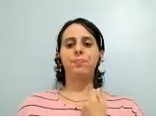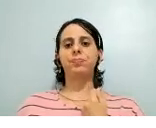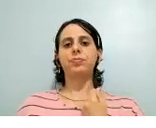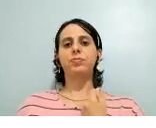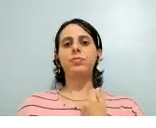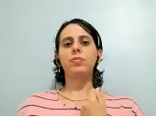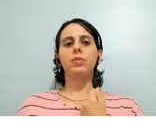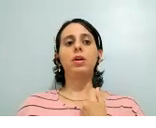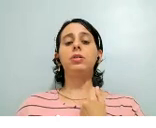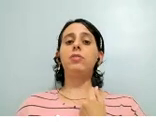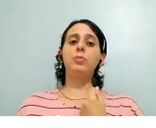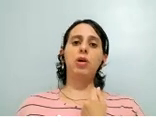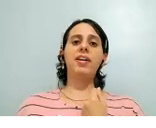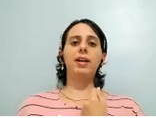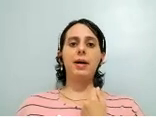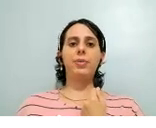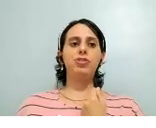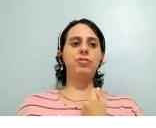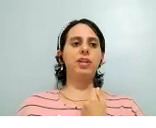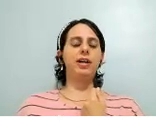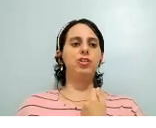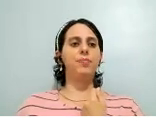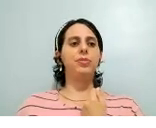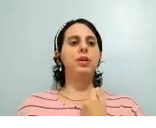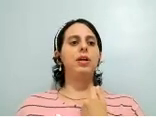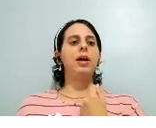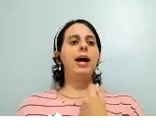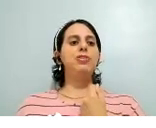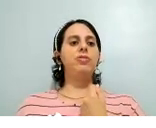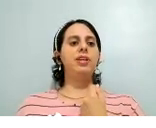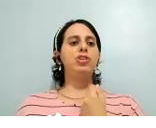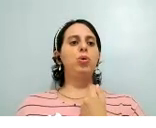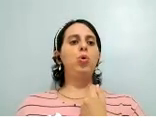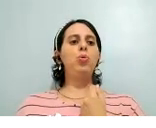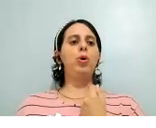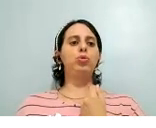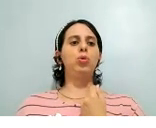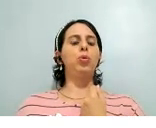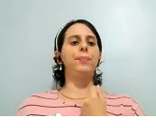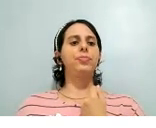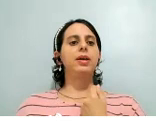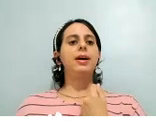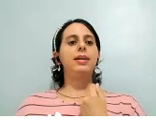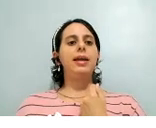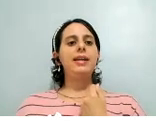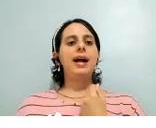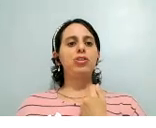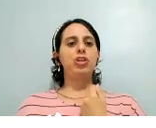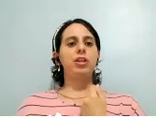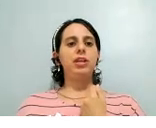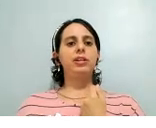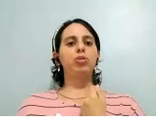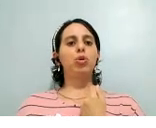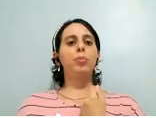bom? Então, vamos agora lá para a atividade. Atividade 1.1. Leia